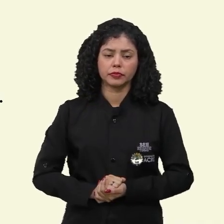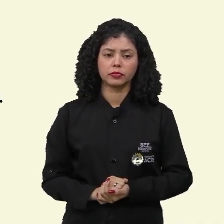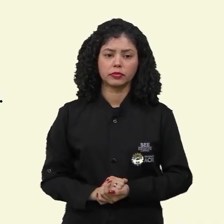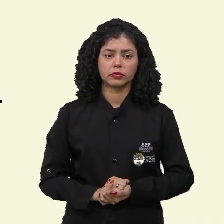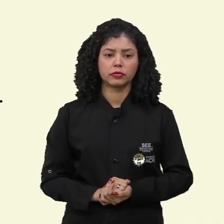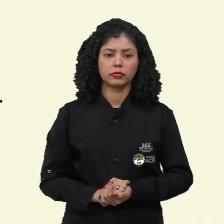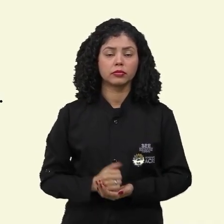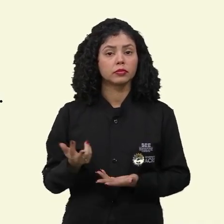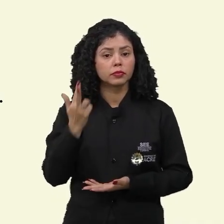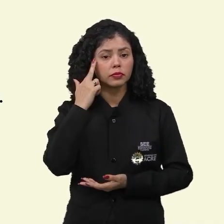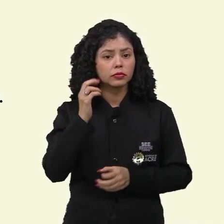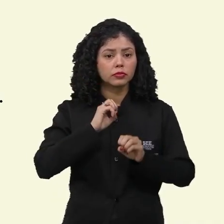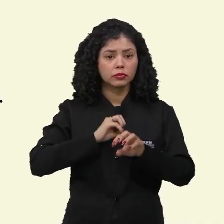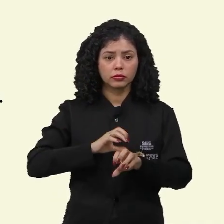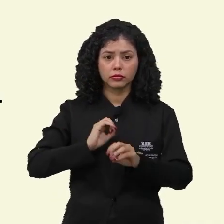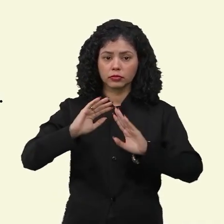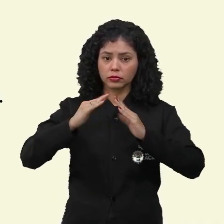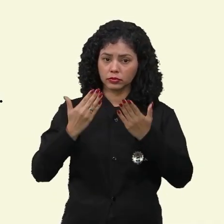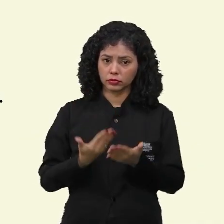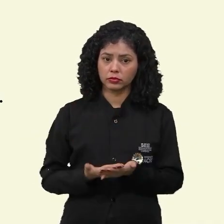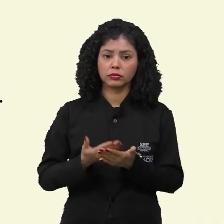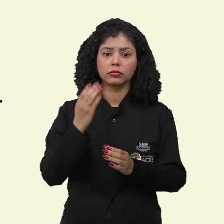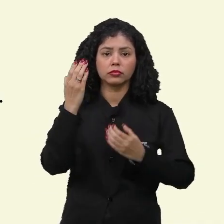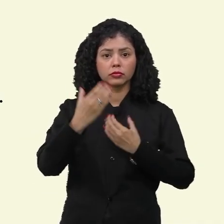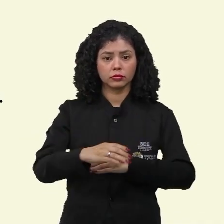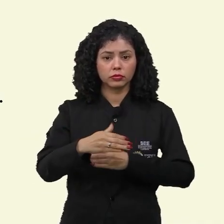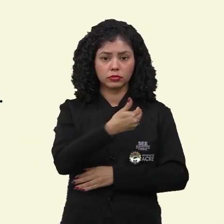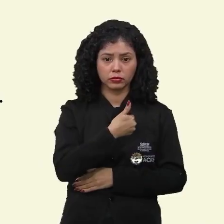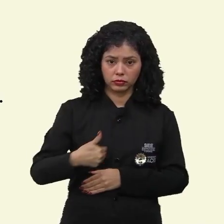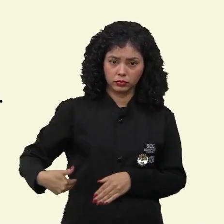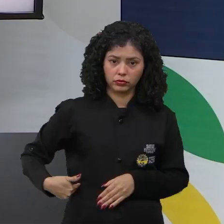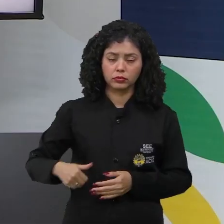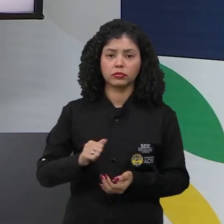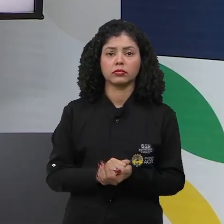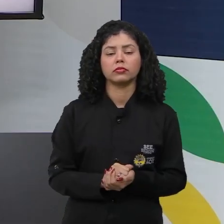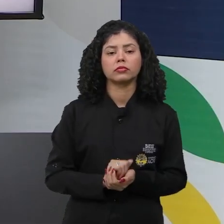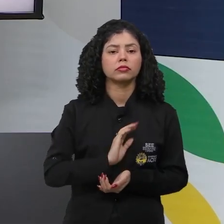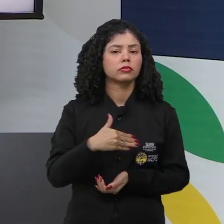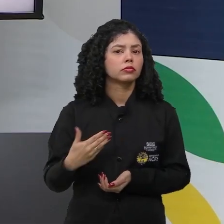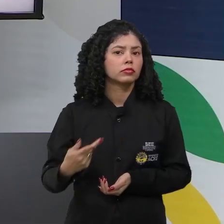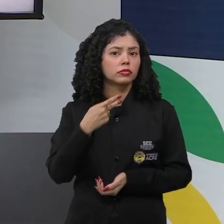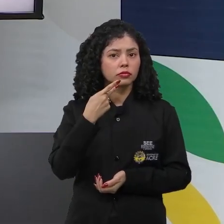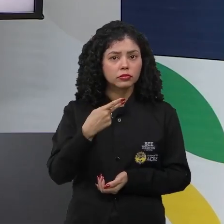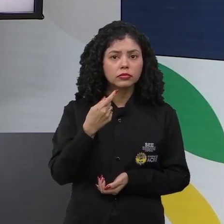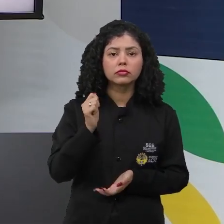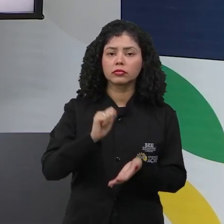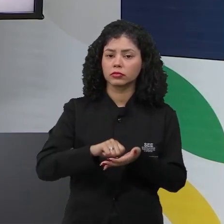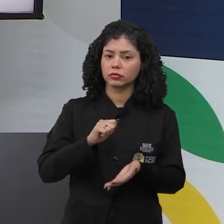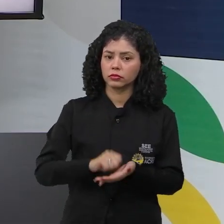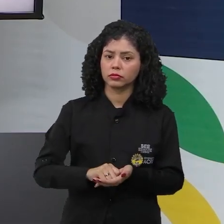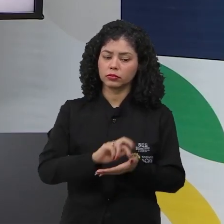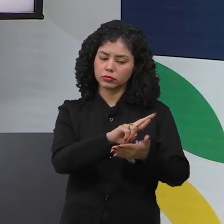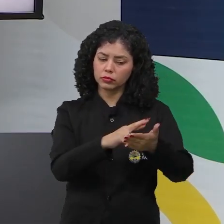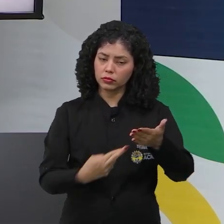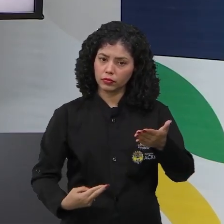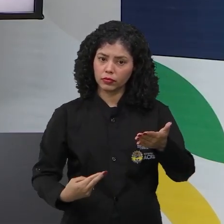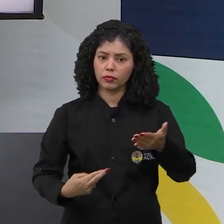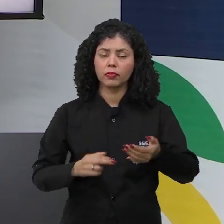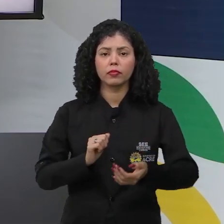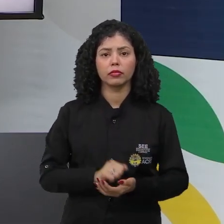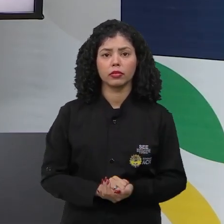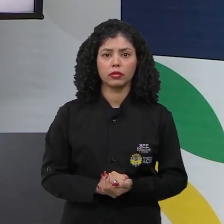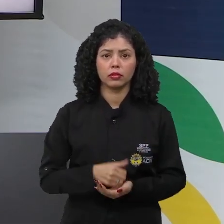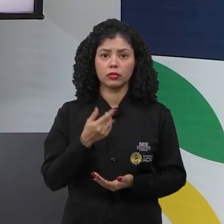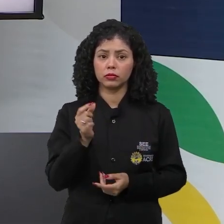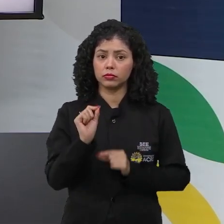tradicionais e é comum no ensino escolar e em concursos públicos. Sabe quando você está escrevendo uma redação? Uma